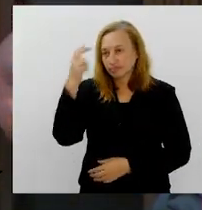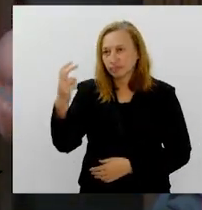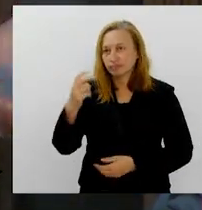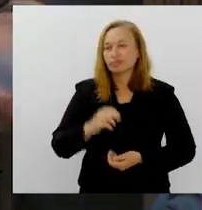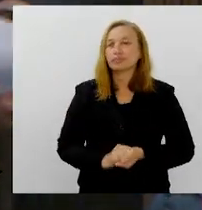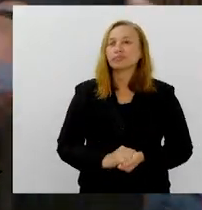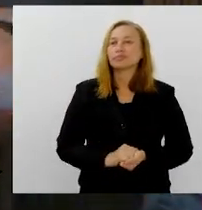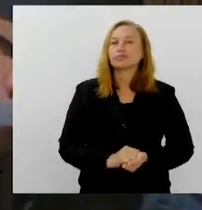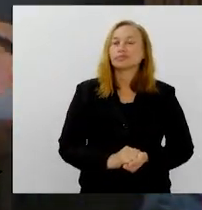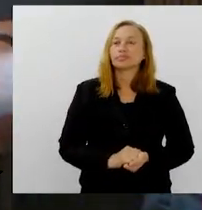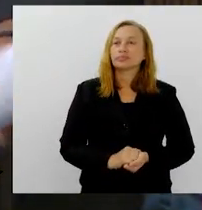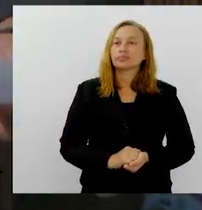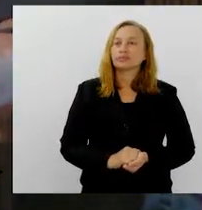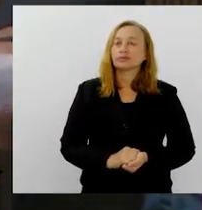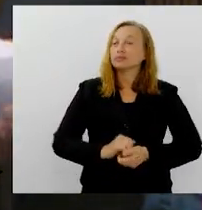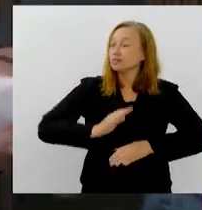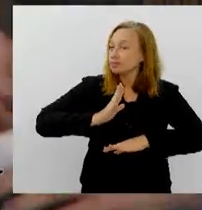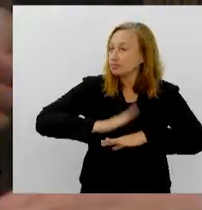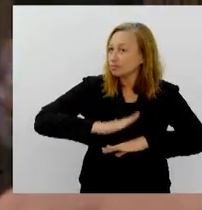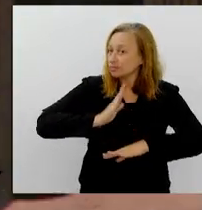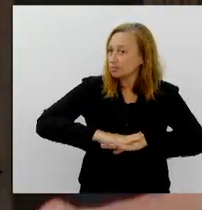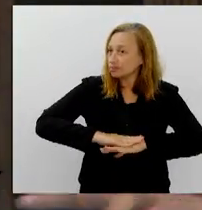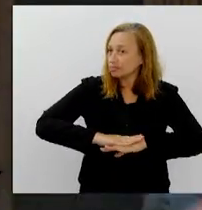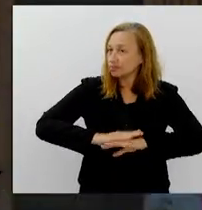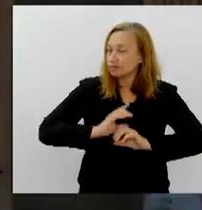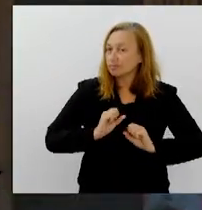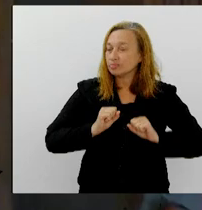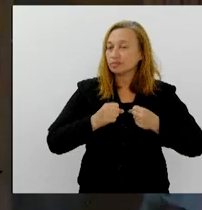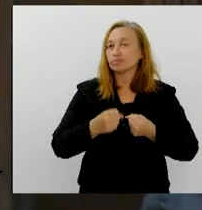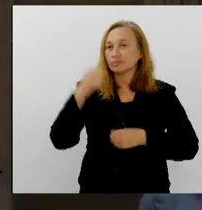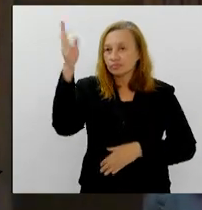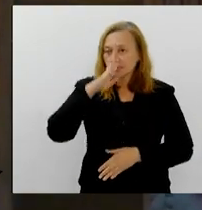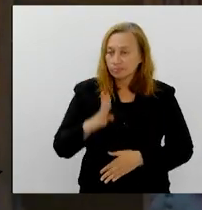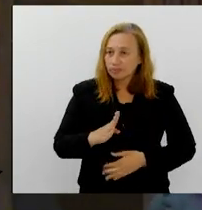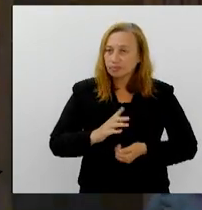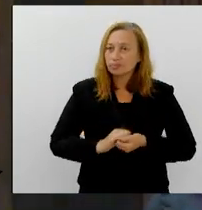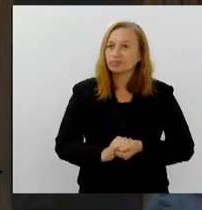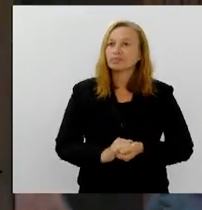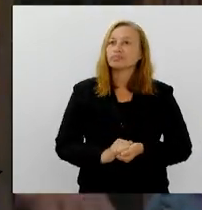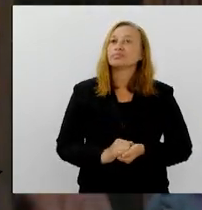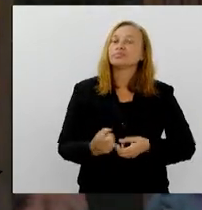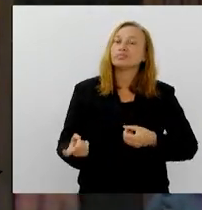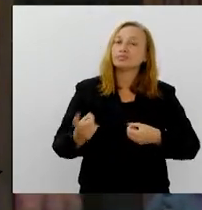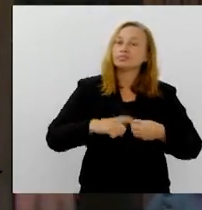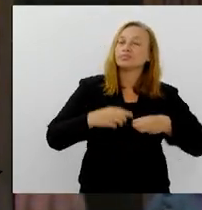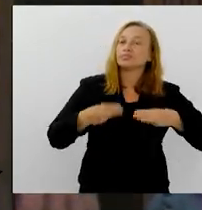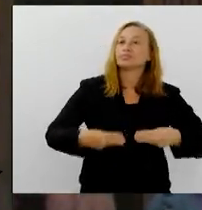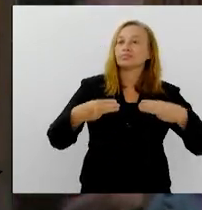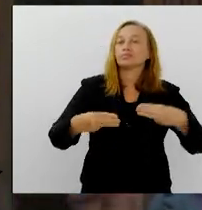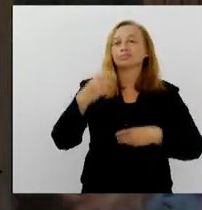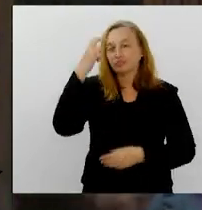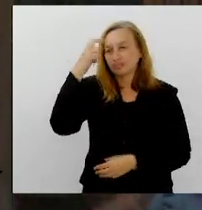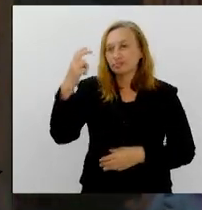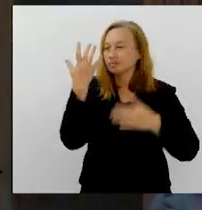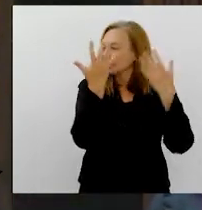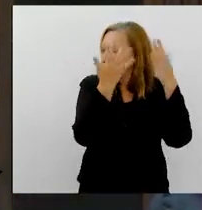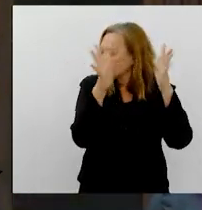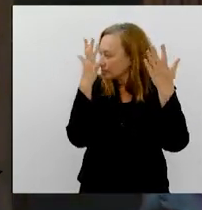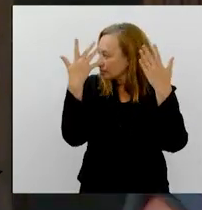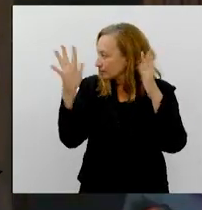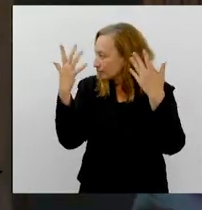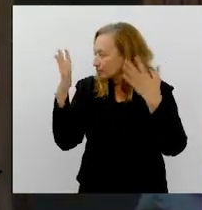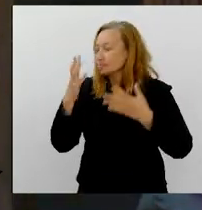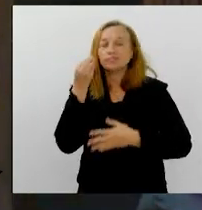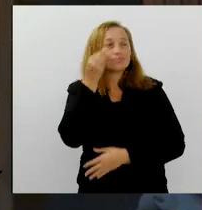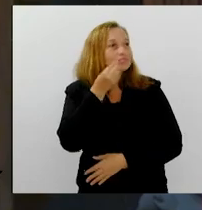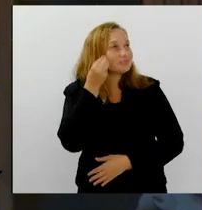retomada, nesse momento de refundação do Brasil, de retomada do Ministério da Cultura, celebrar essa